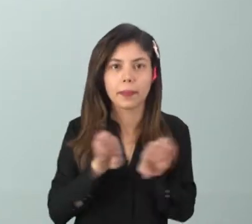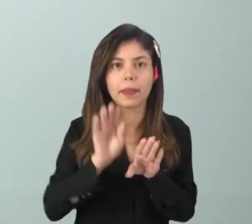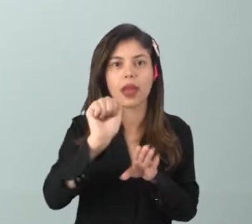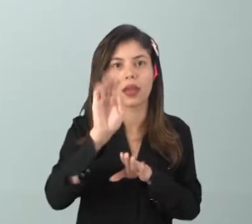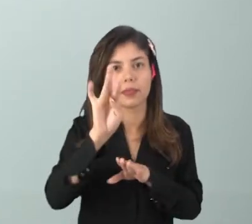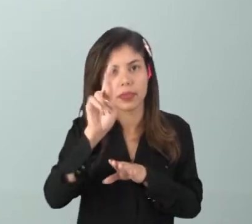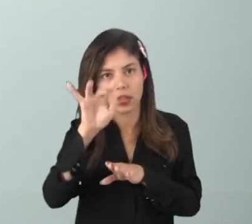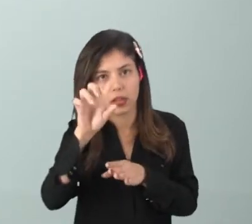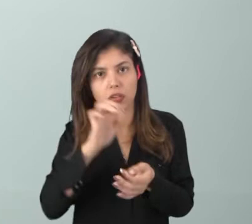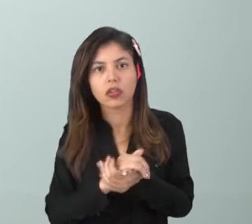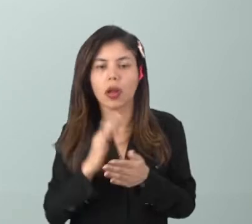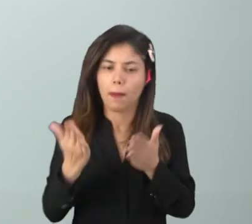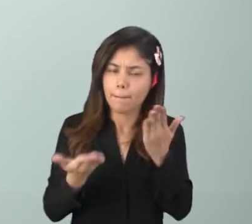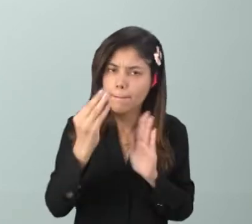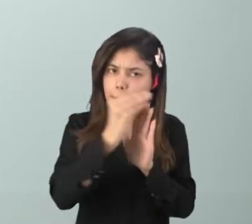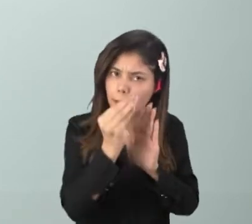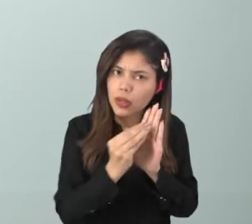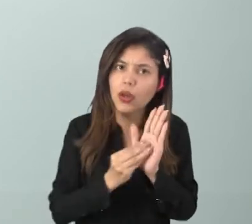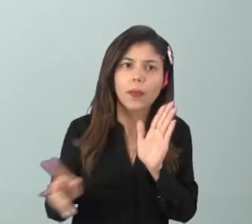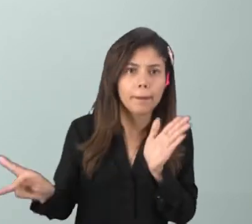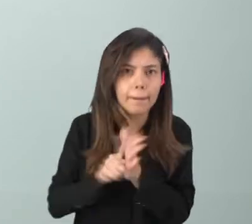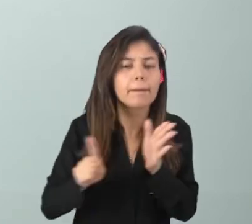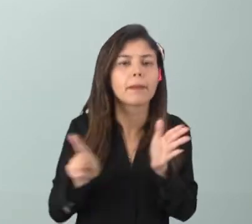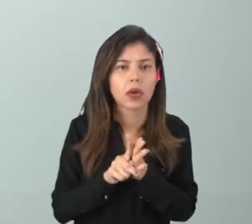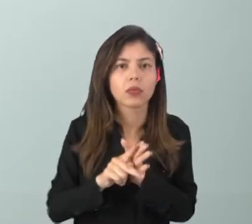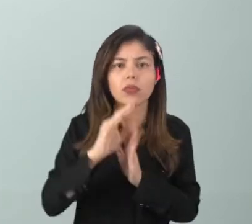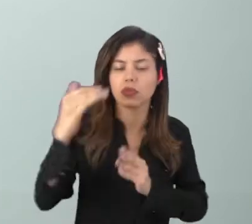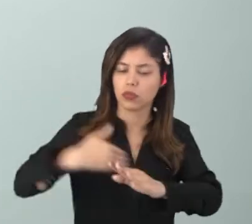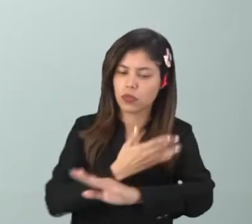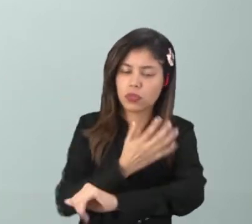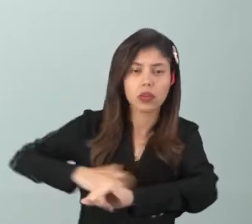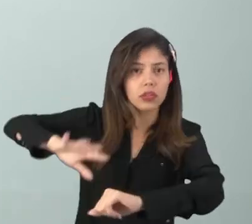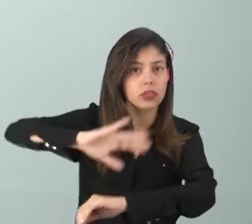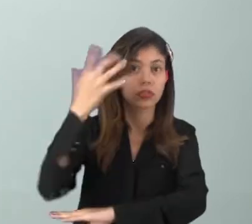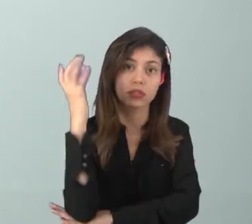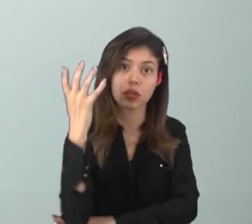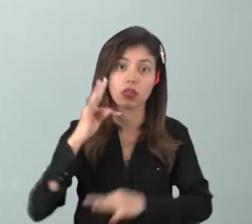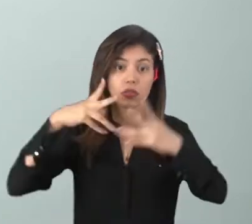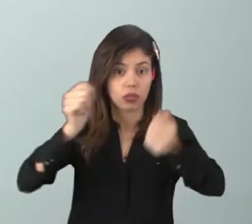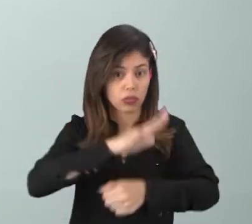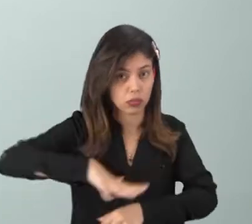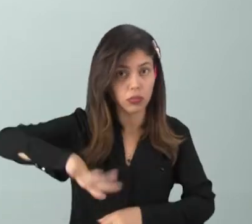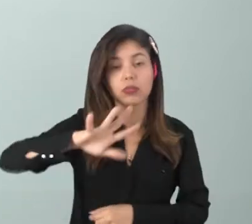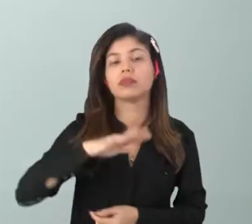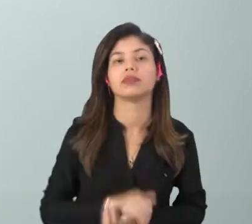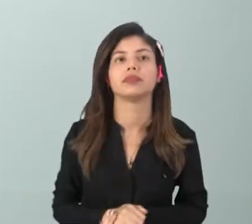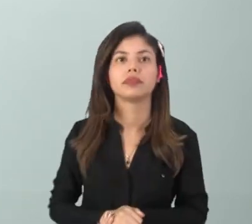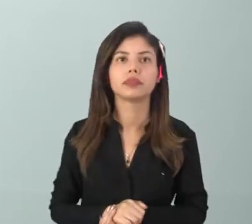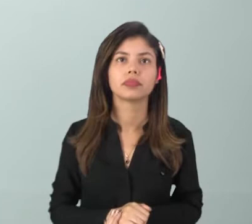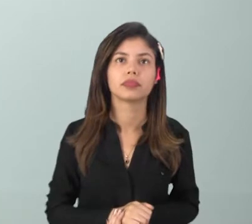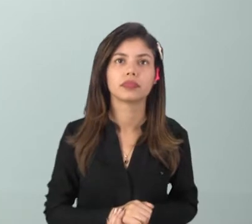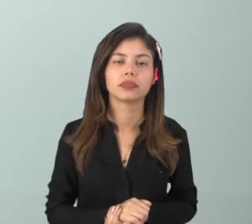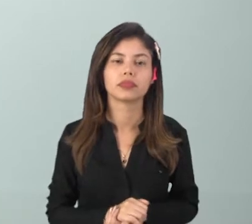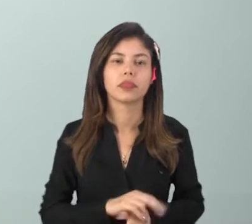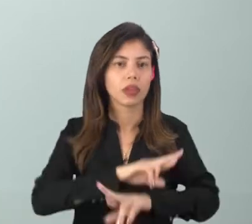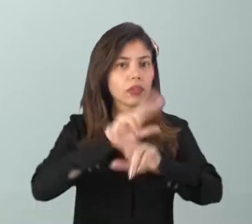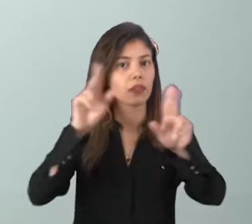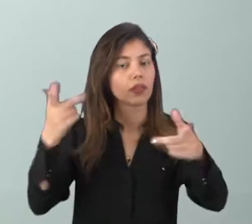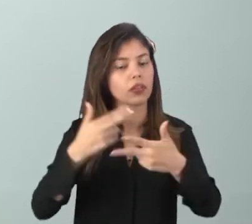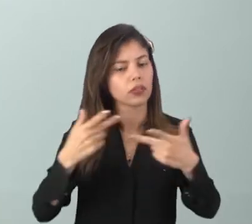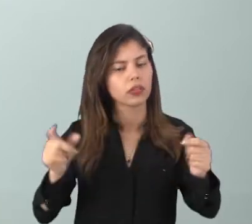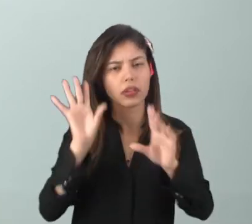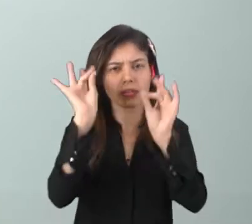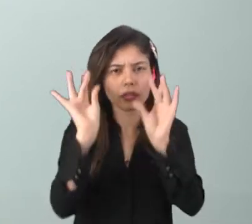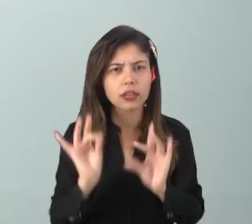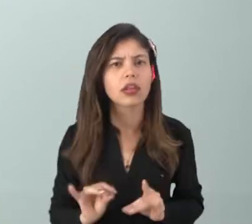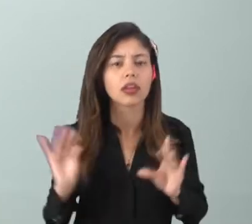estar ali em um padrão ideal para que todo o ecossistema funcione como um todo. Tá? Então, vejam que são várias coisinhas que têm que